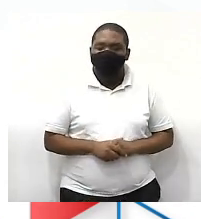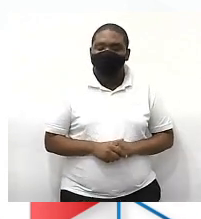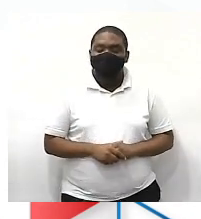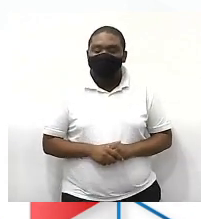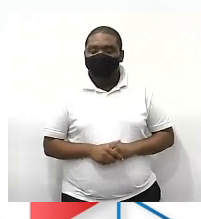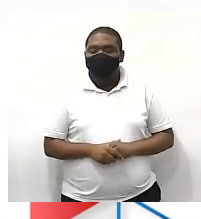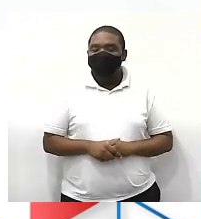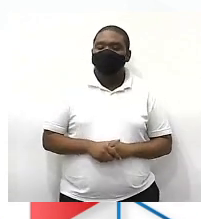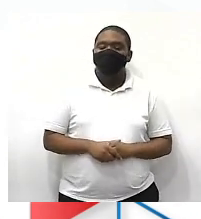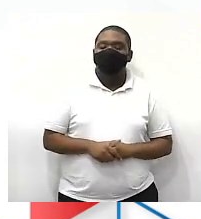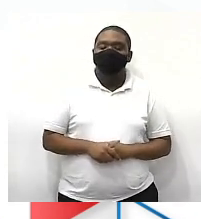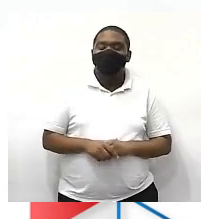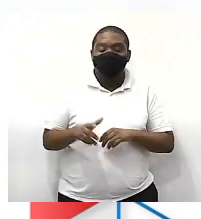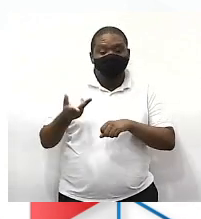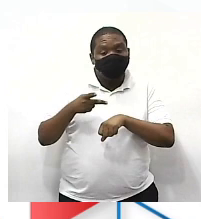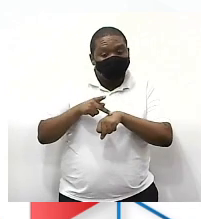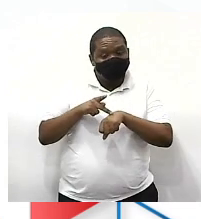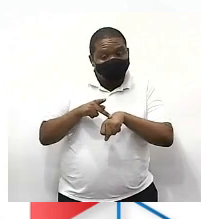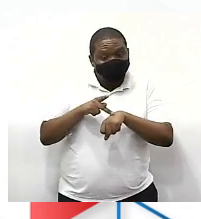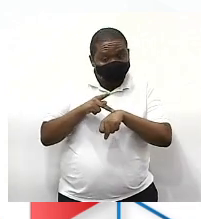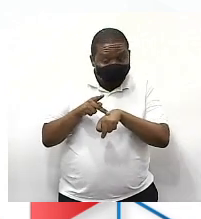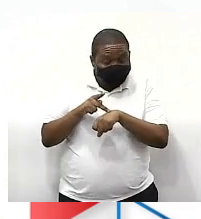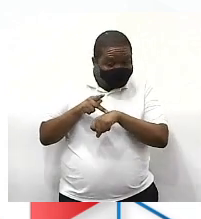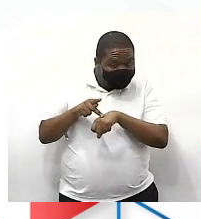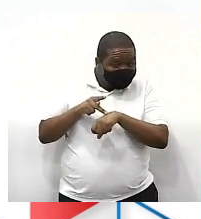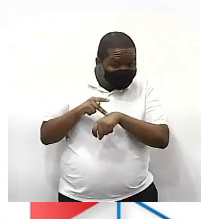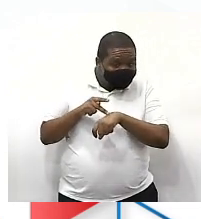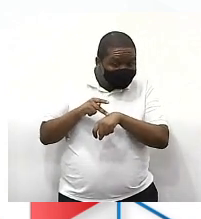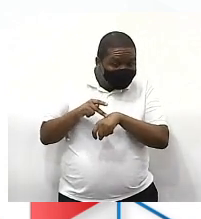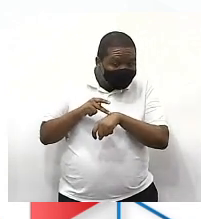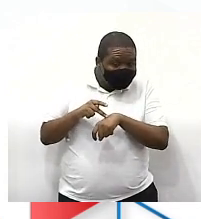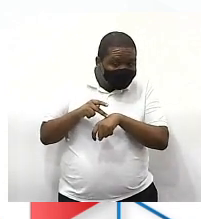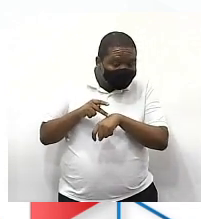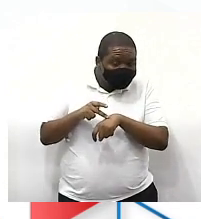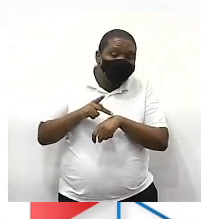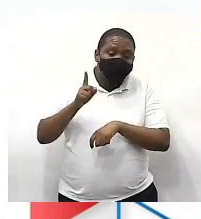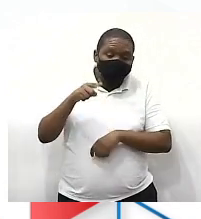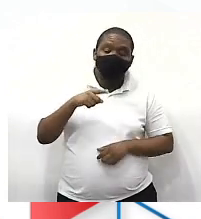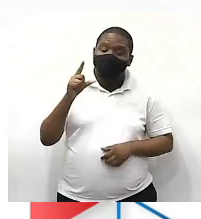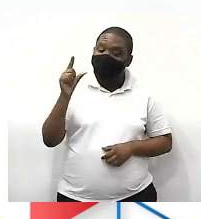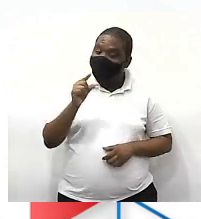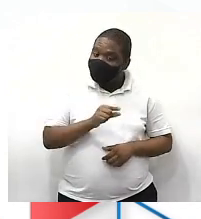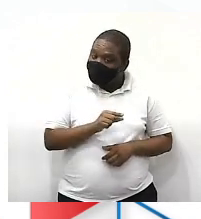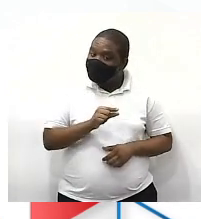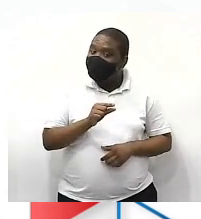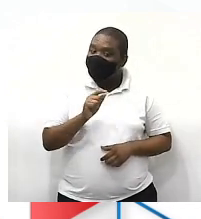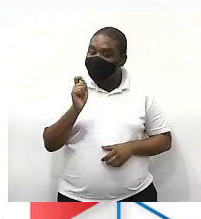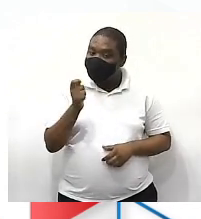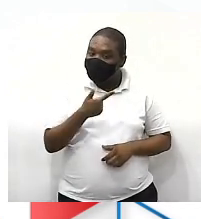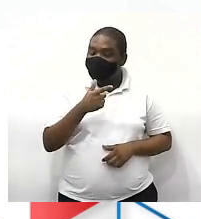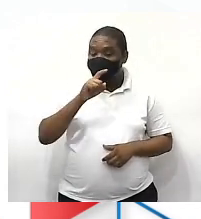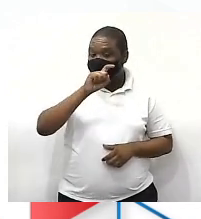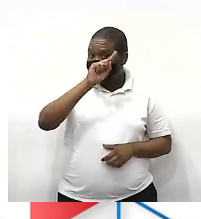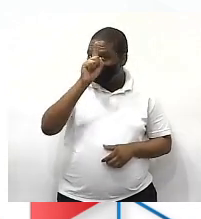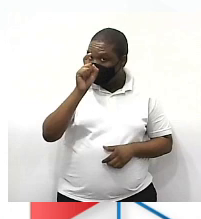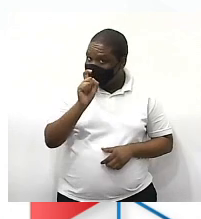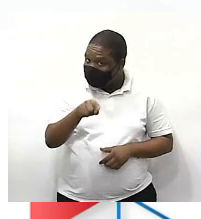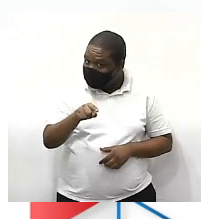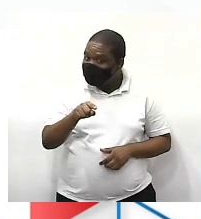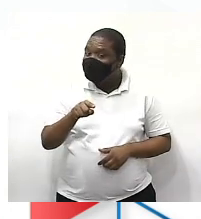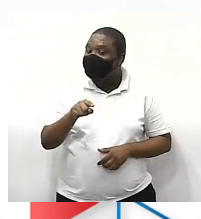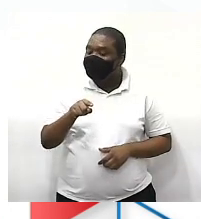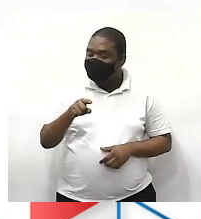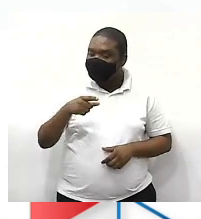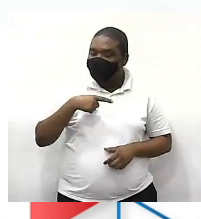O símbolo preto, paus, ele é menor que a interrogação que deveria estar